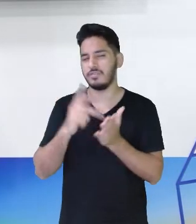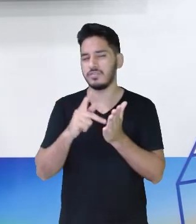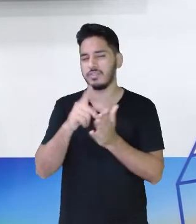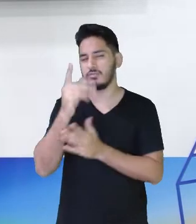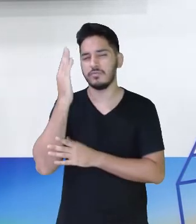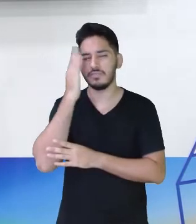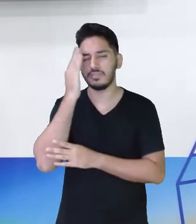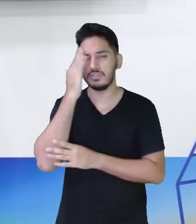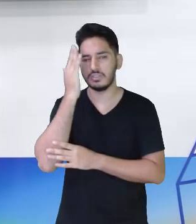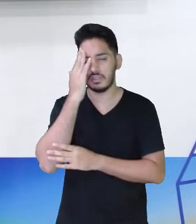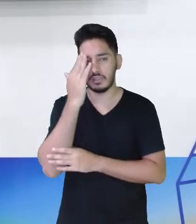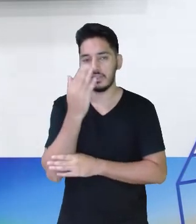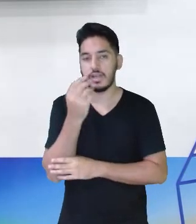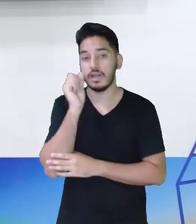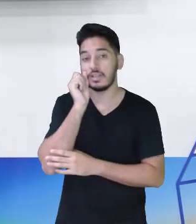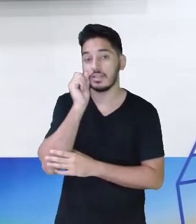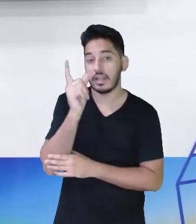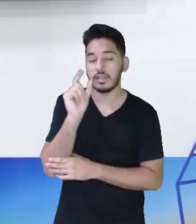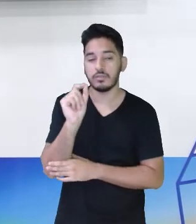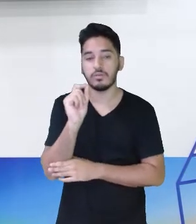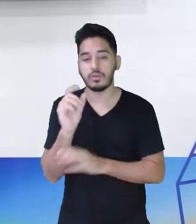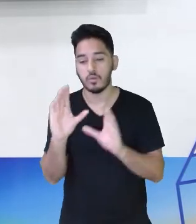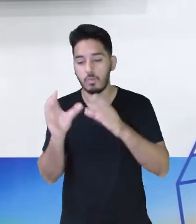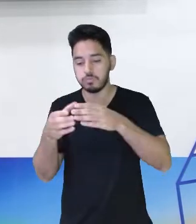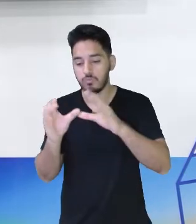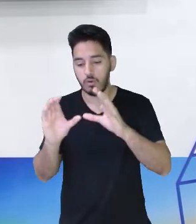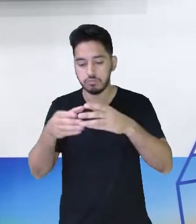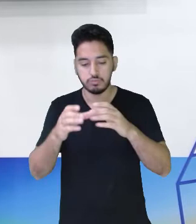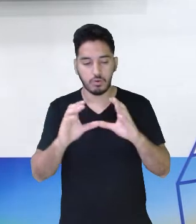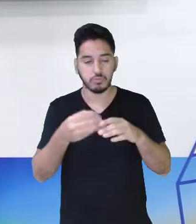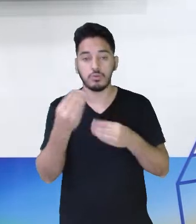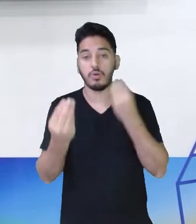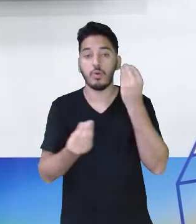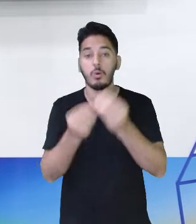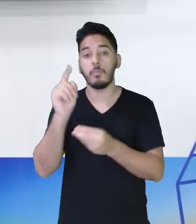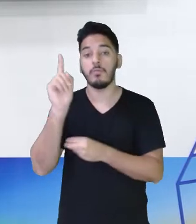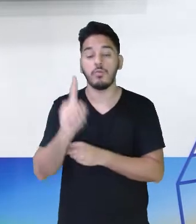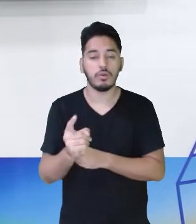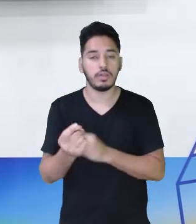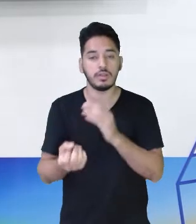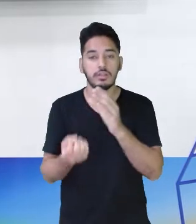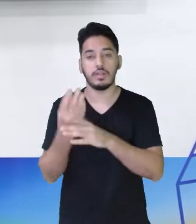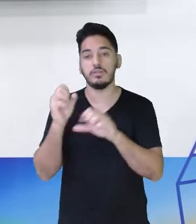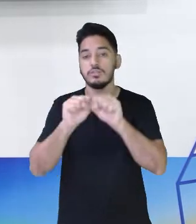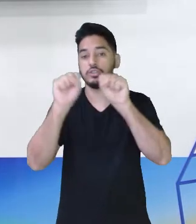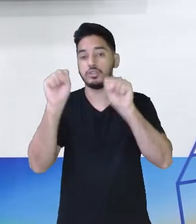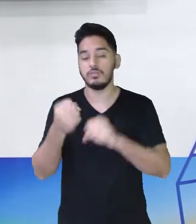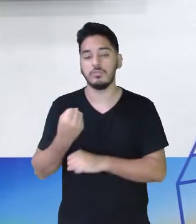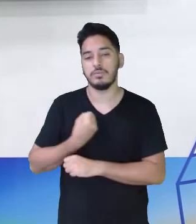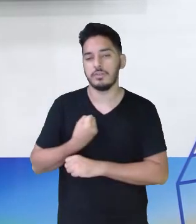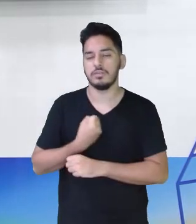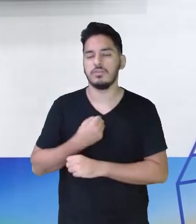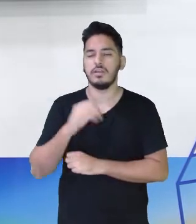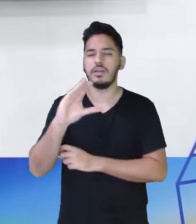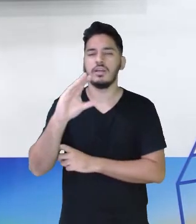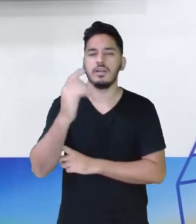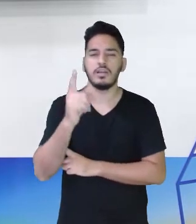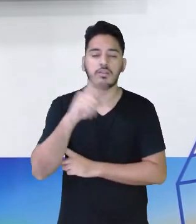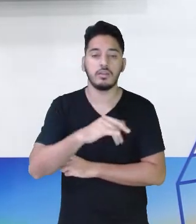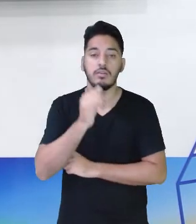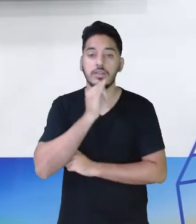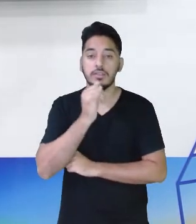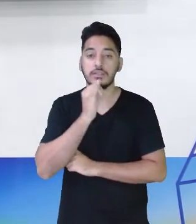vocês entenderem a ideia dos agrupamentos, né? Como é formado o sistema de numeração. Claro que é um